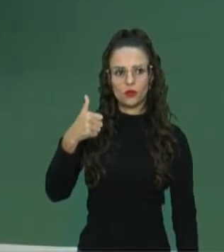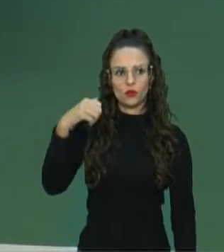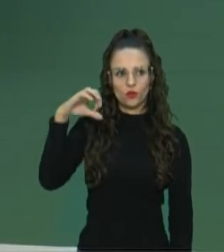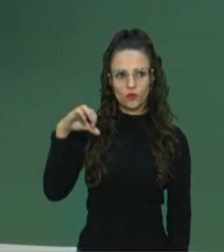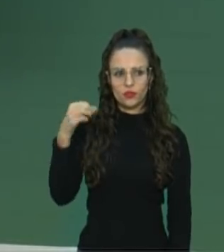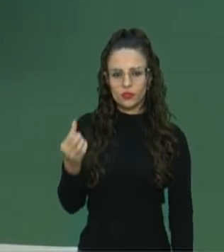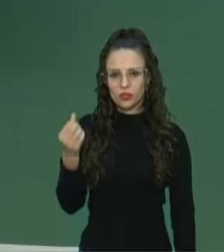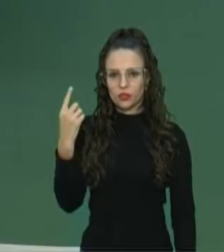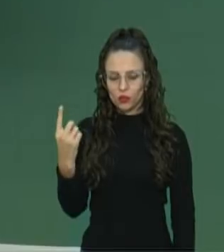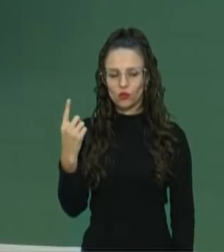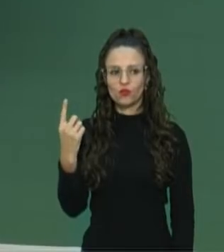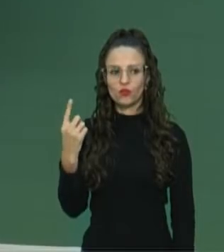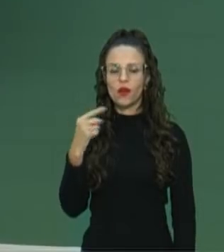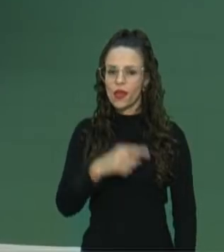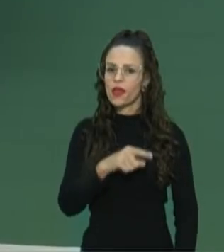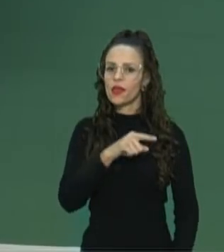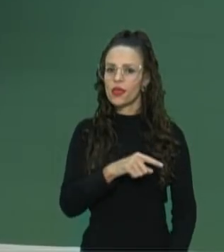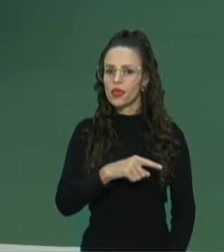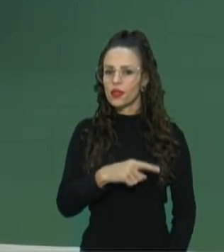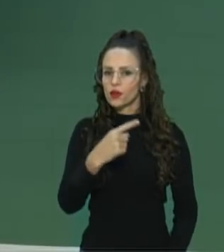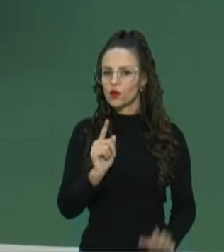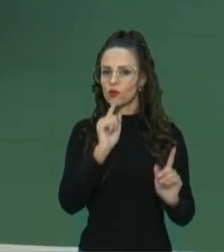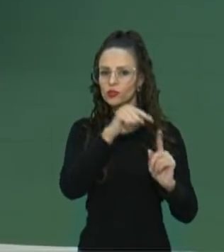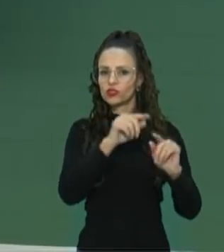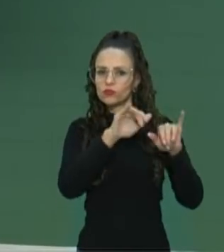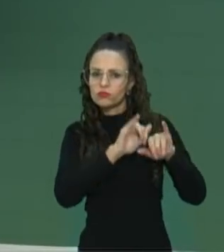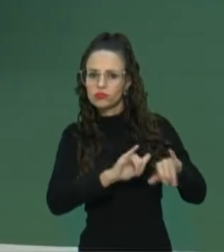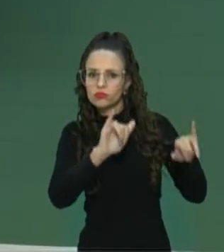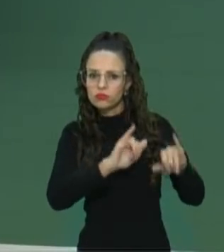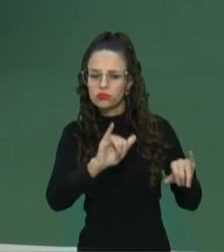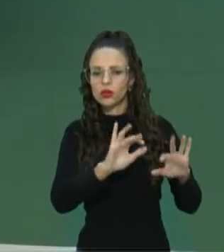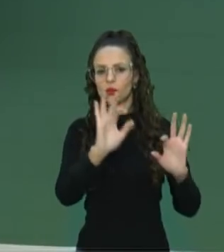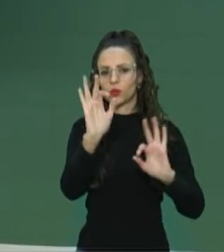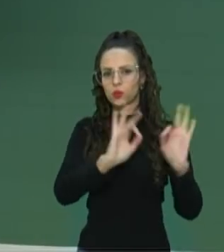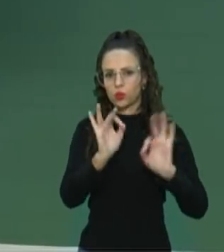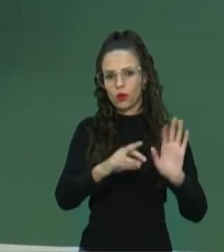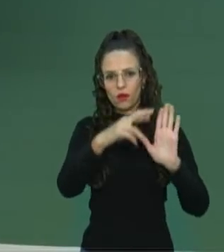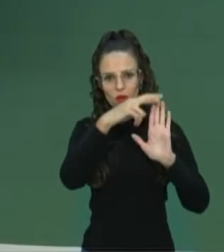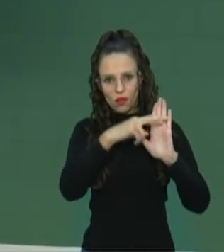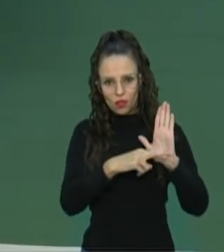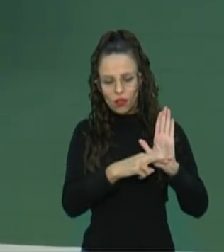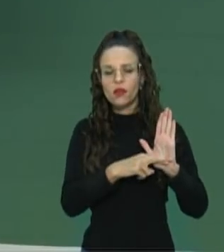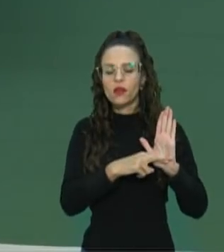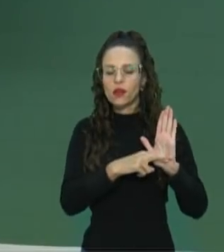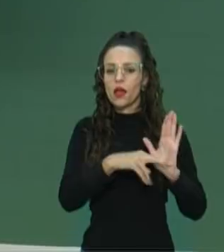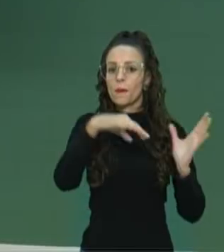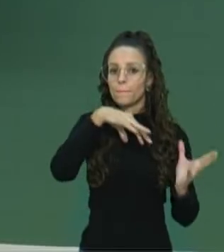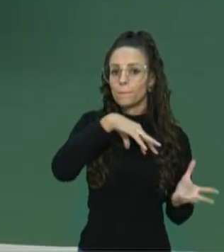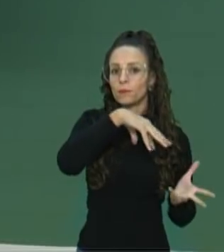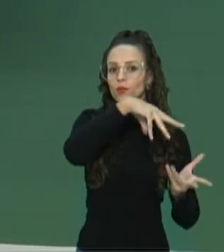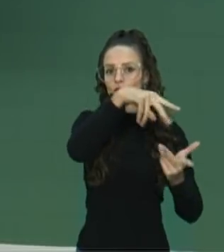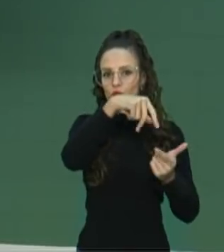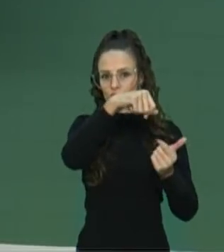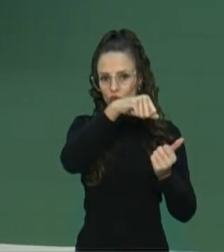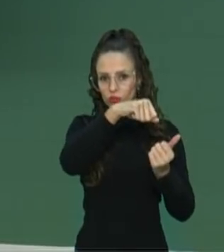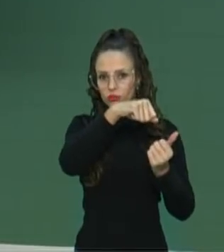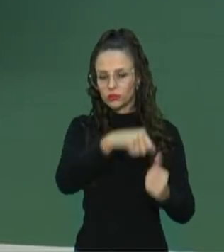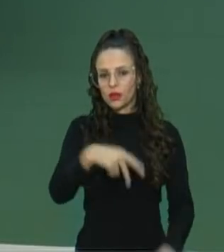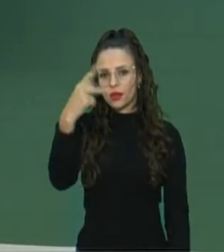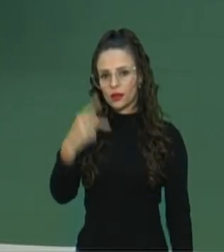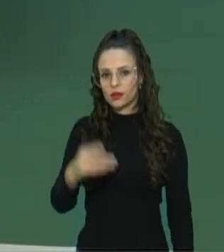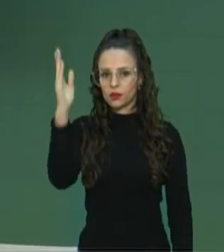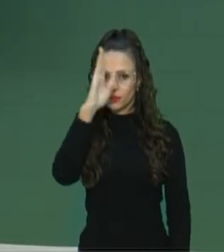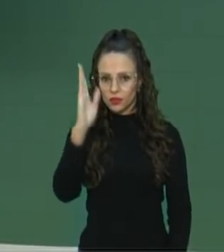1961 e a sua ideia é divulgar, difundir, organizar, homologar regras a nível mundial, né? Então no